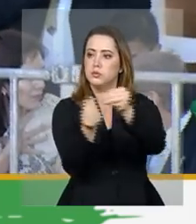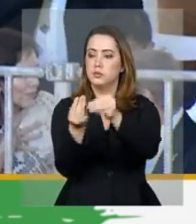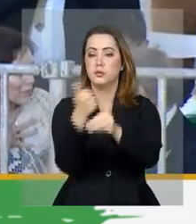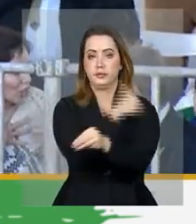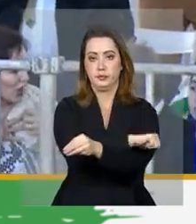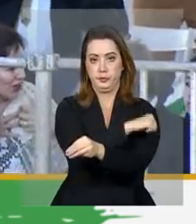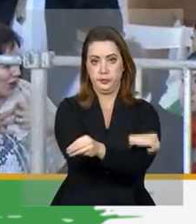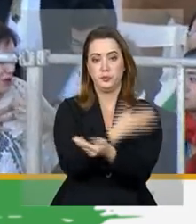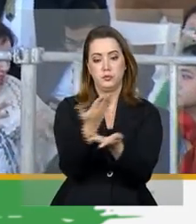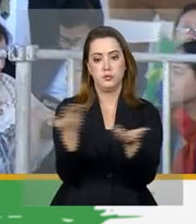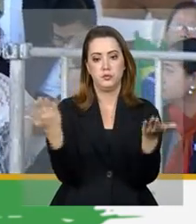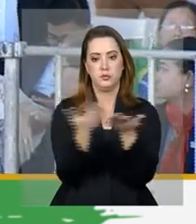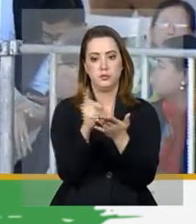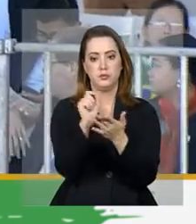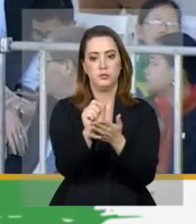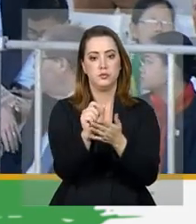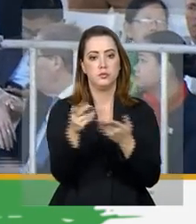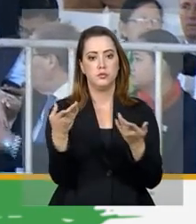Janeiro e